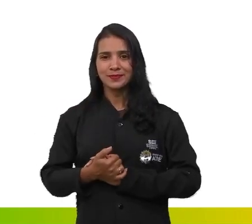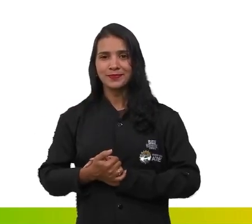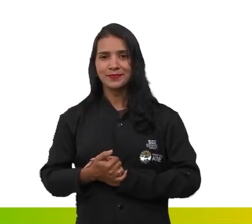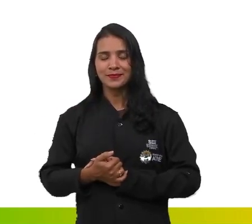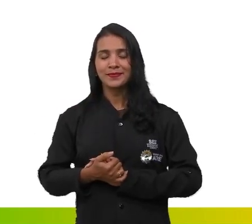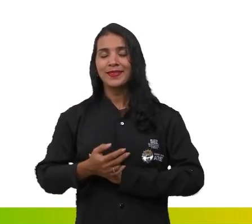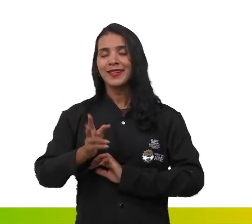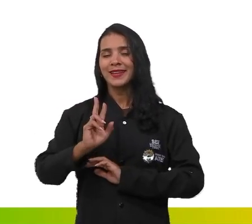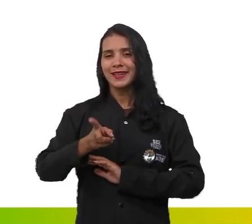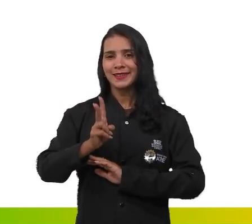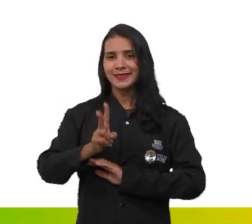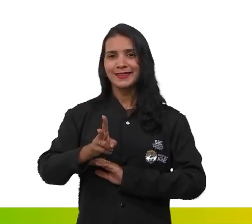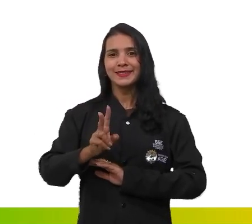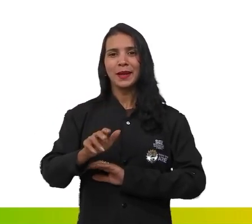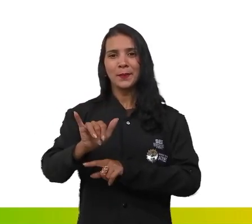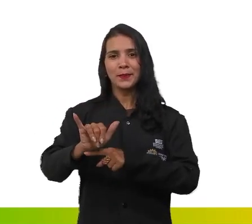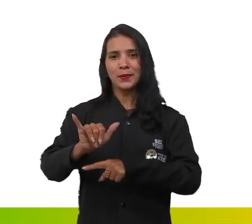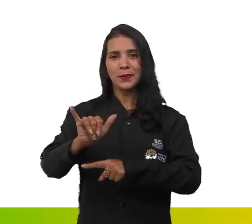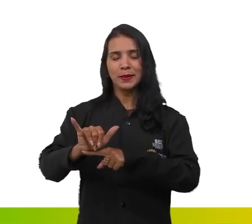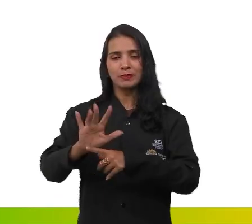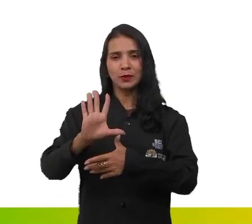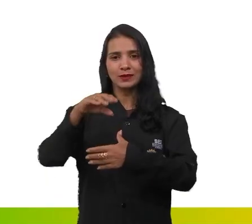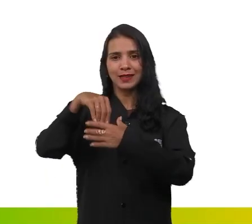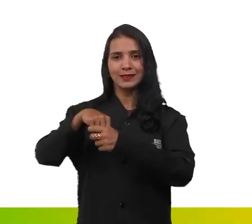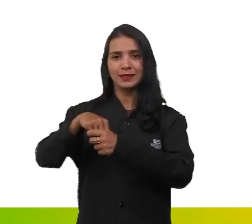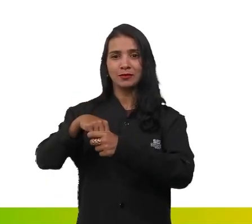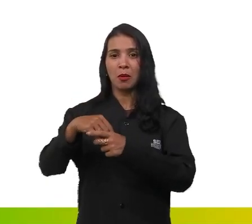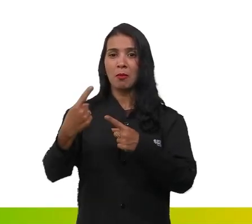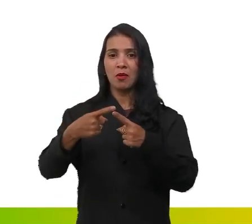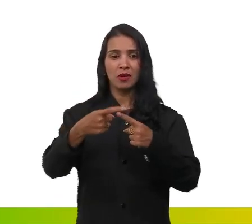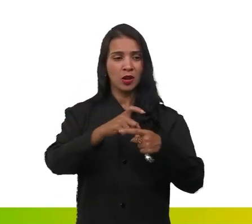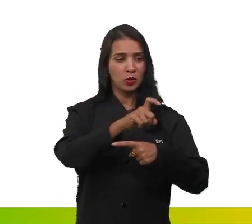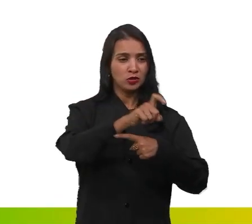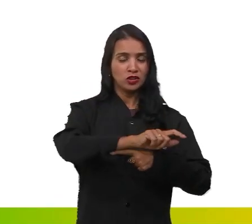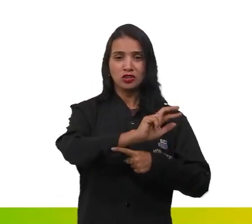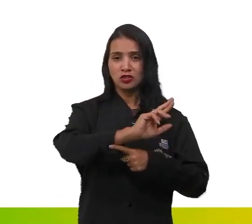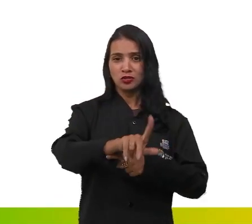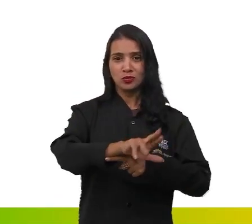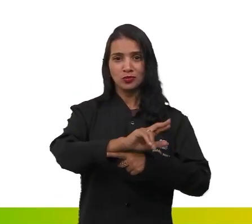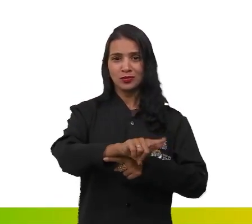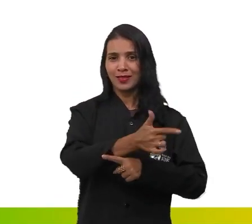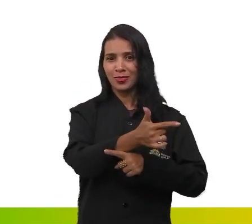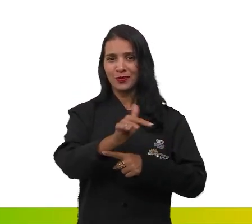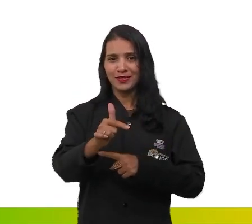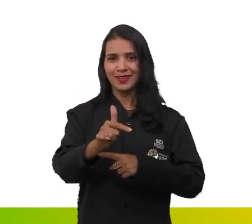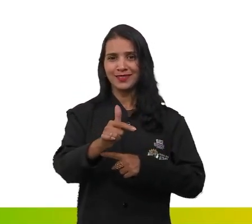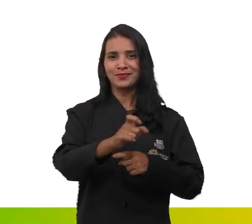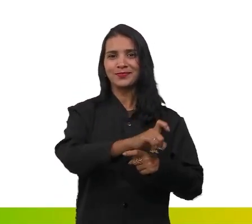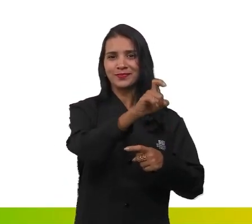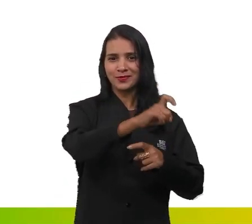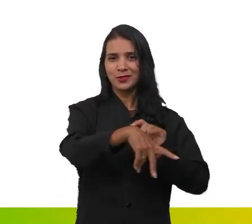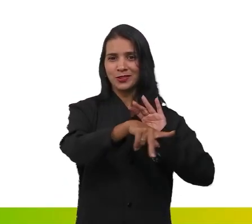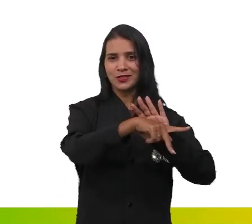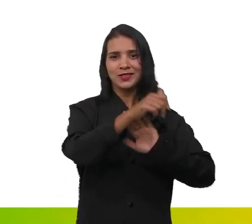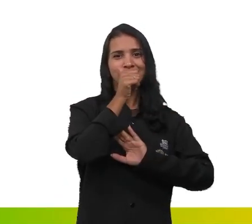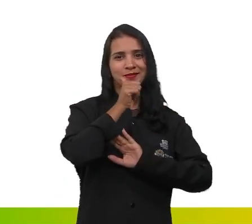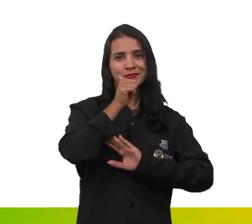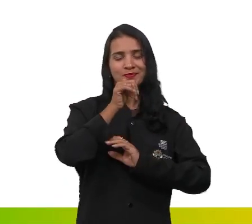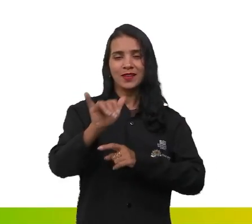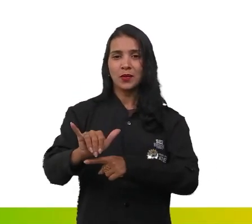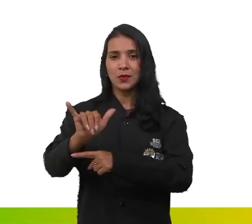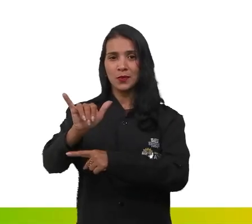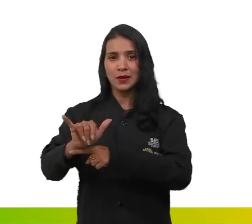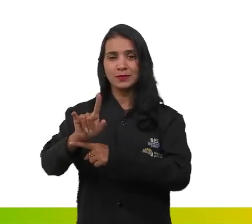pessoal, é o Y. O X não vai, porque ó, o X veio da mãe, o X veio do